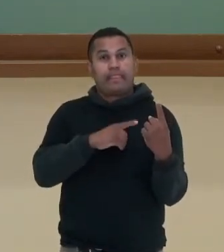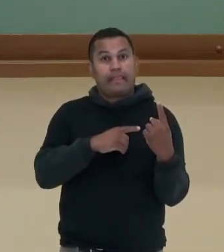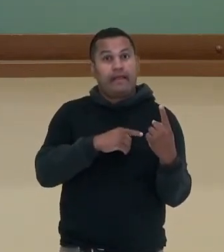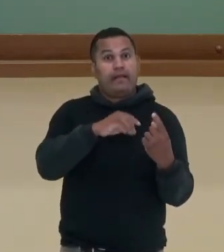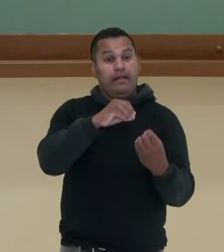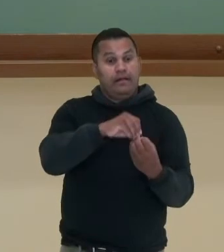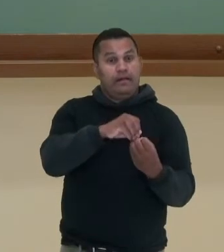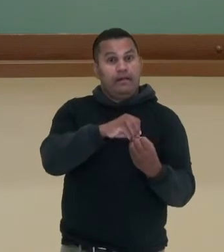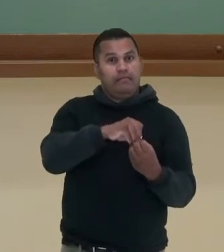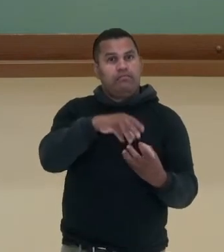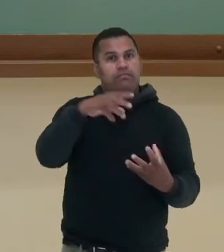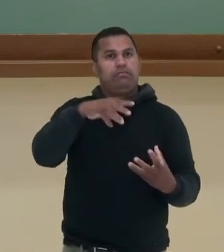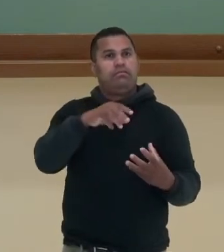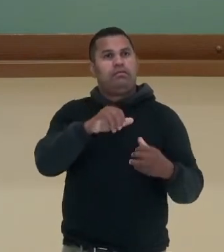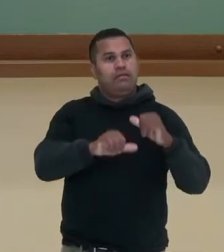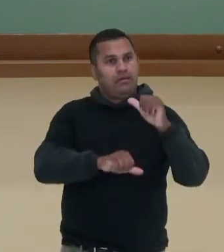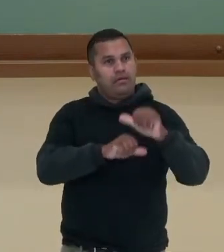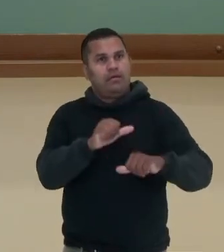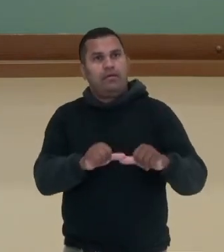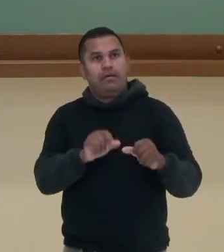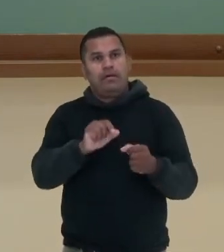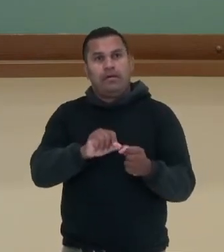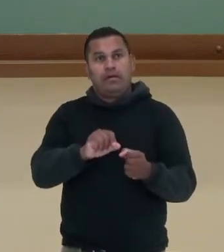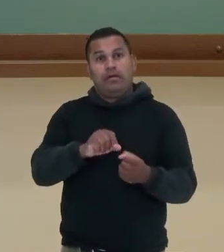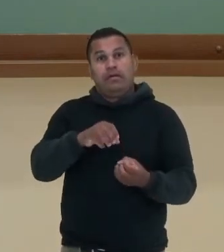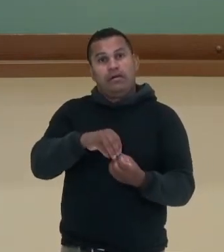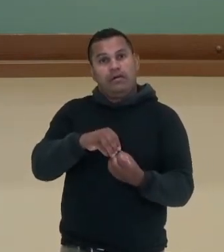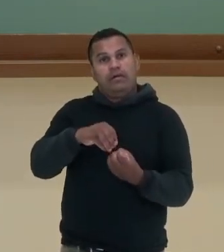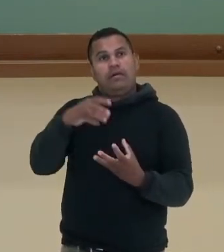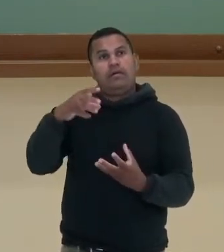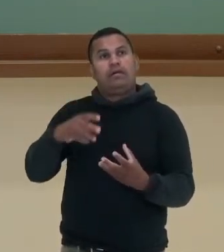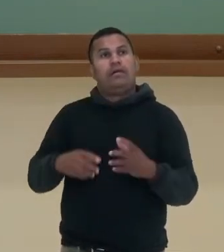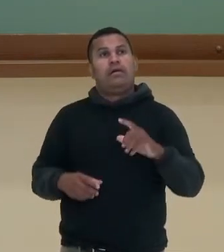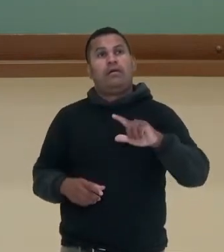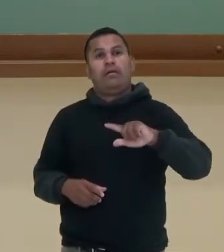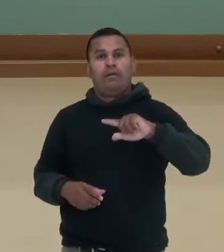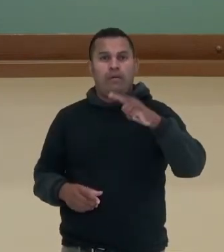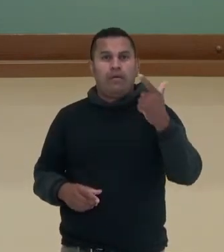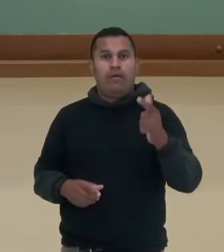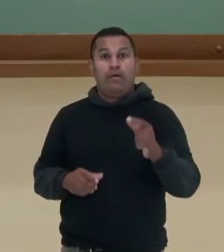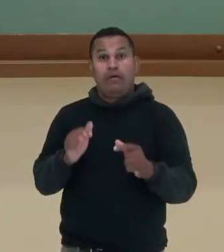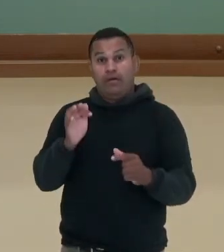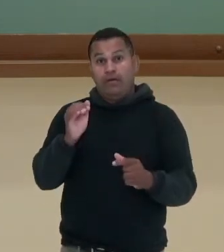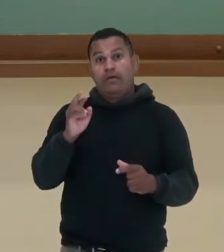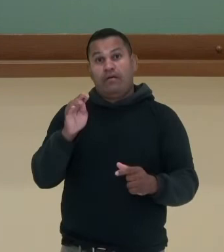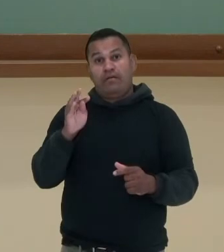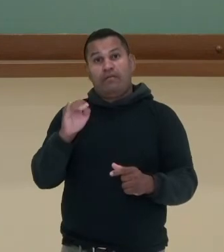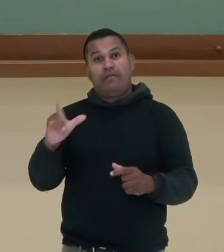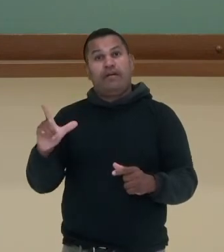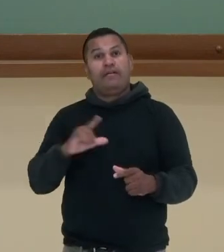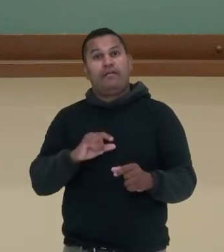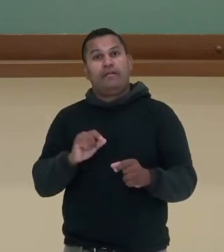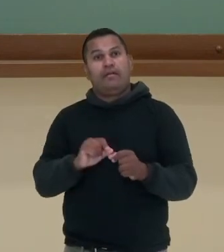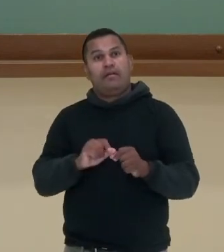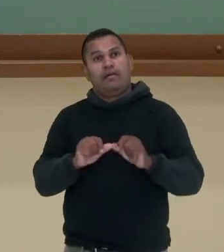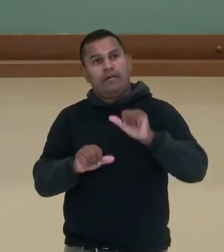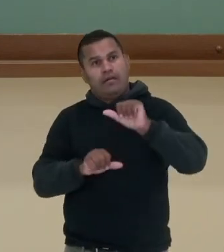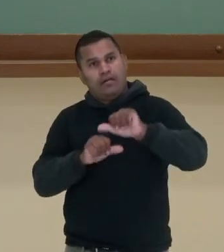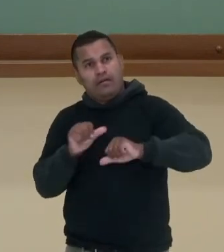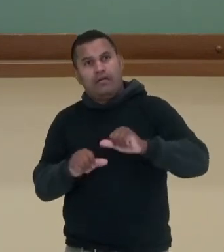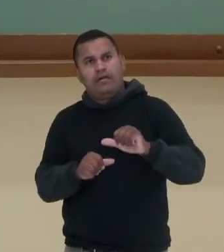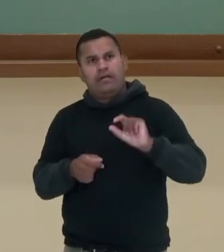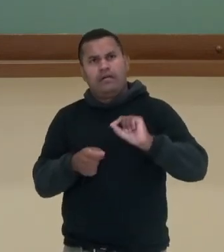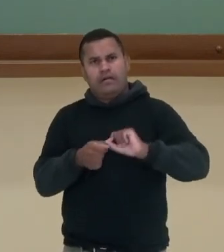é fértil também, continua tendo filhotes. Então, seres da mesma espécie produzem um descendente fértil. Se eu tiver espécies diferentes que se cruzarem e